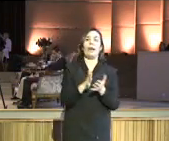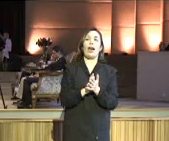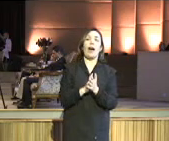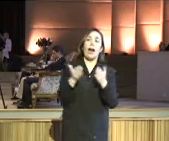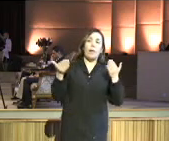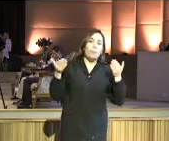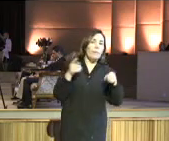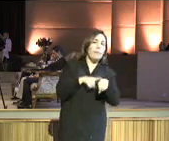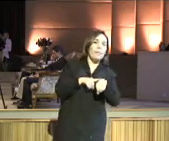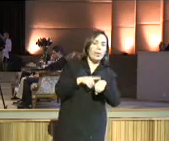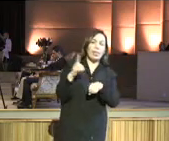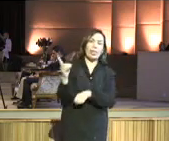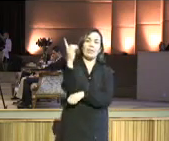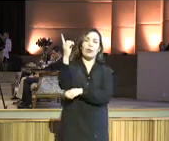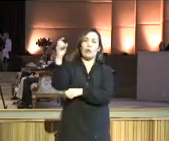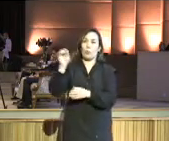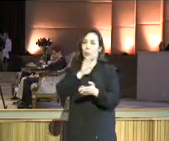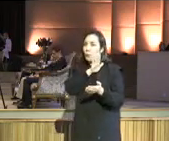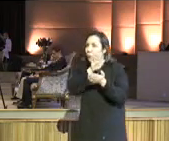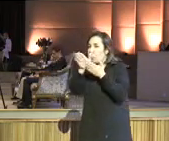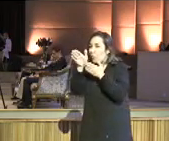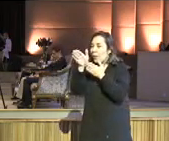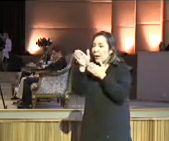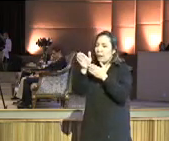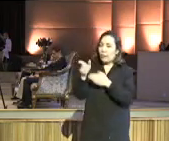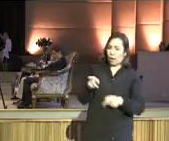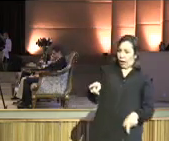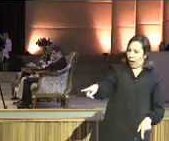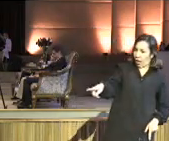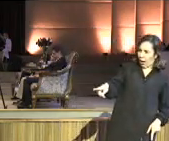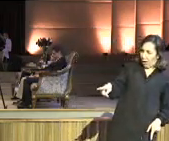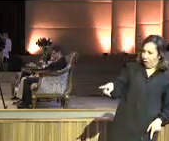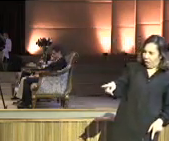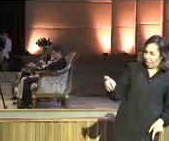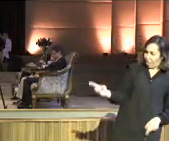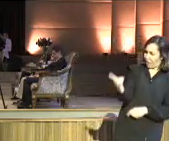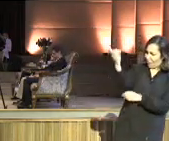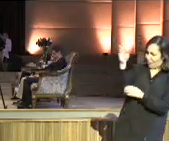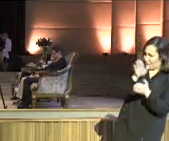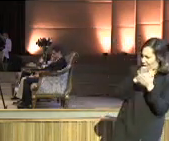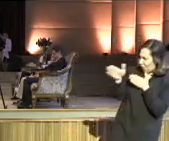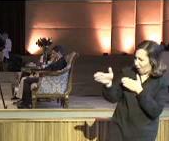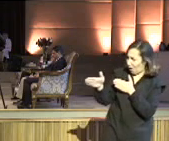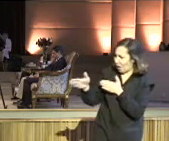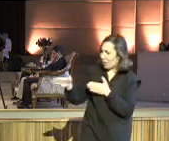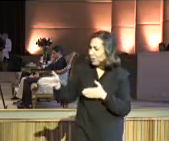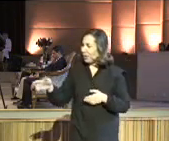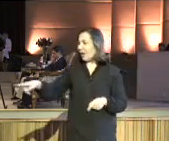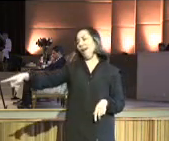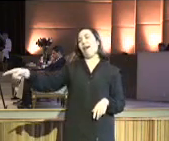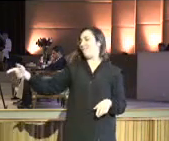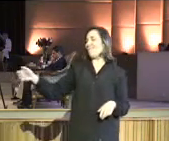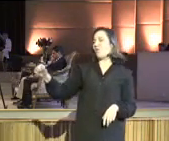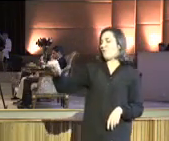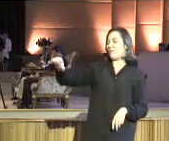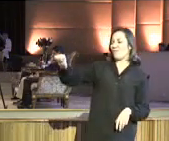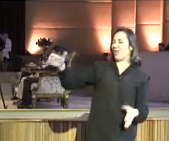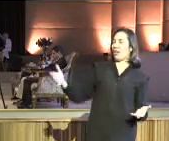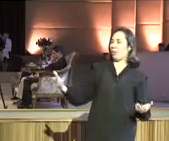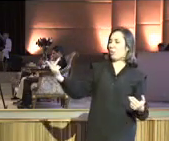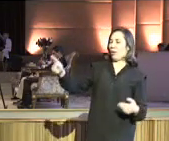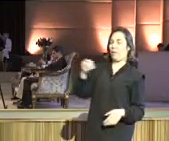jeito. A Bíblia diz que ele saiu de Jerusalém. Quem conhece um pouquinho da geografia,